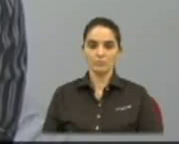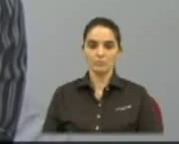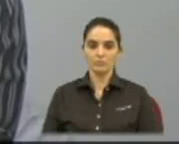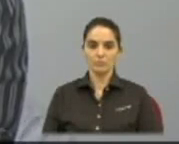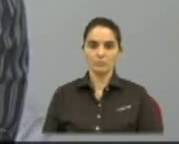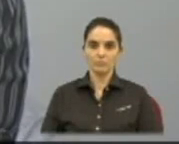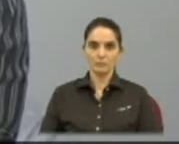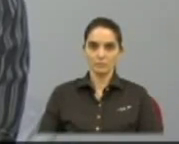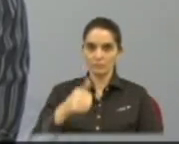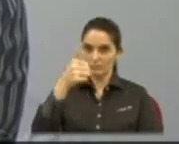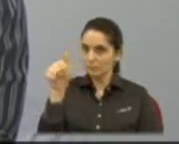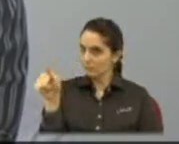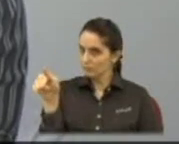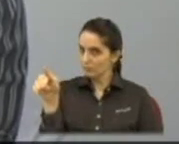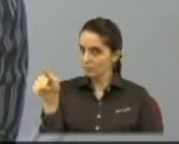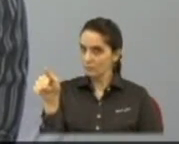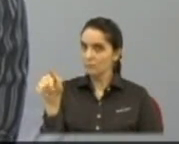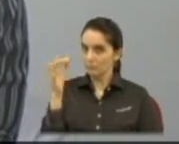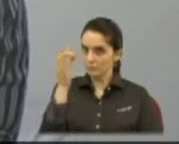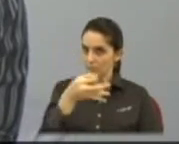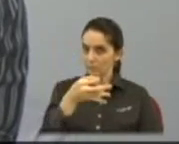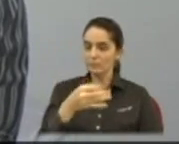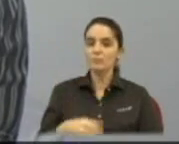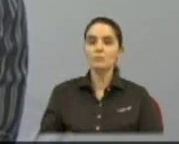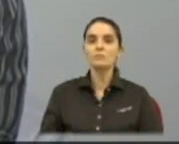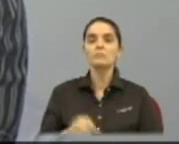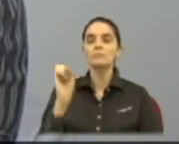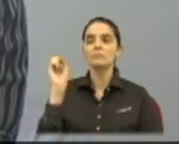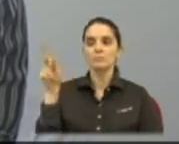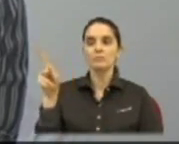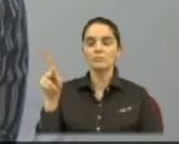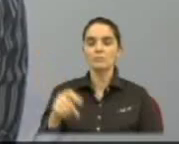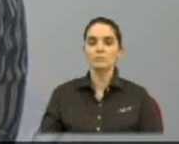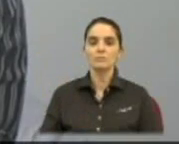É 17 mesmo. 17 sessões. Exato.